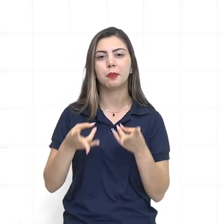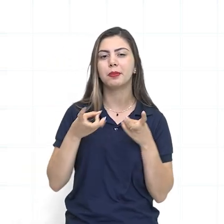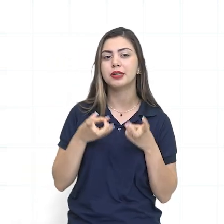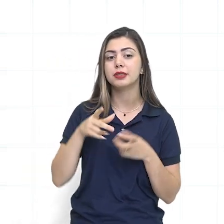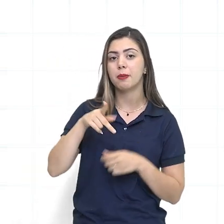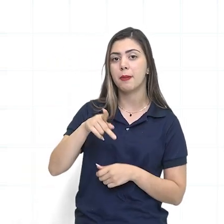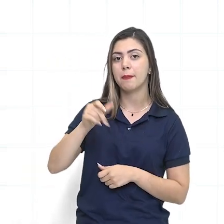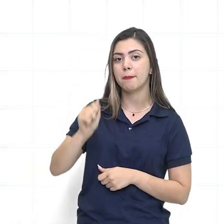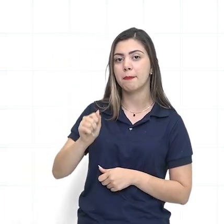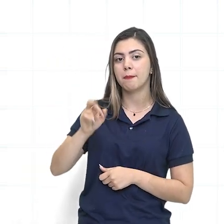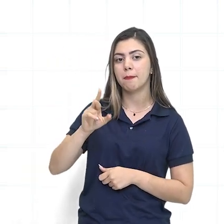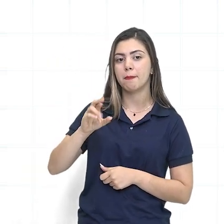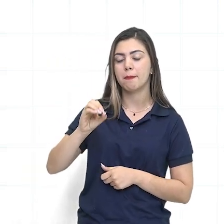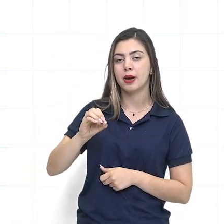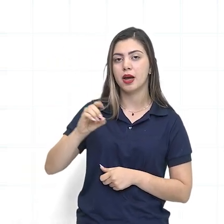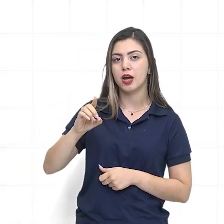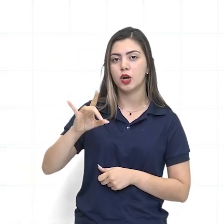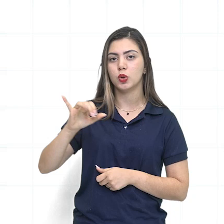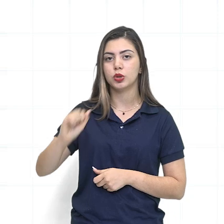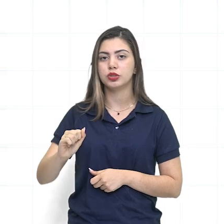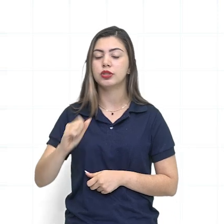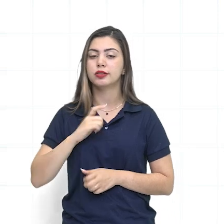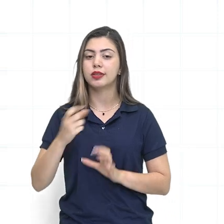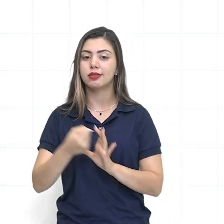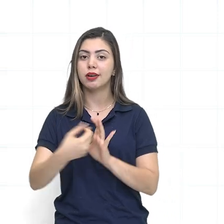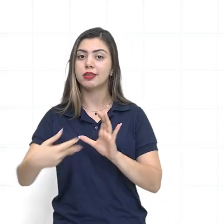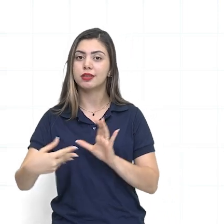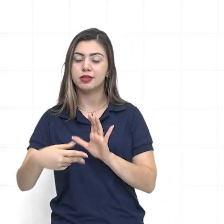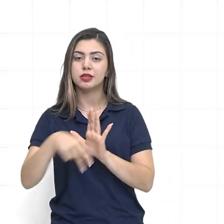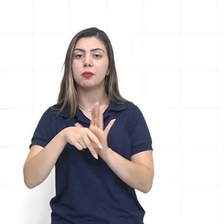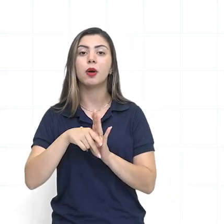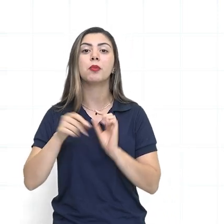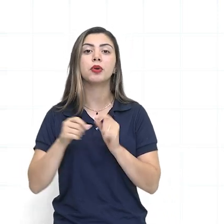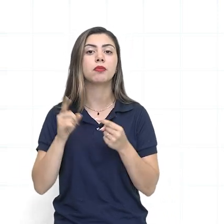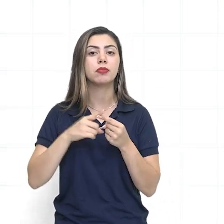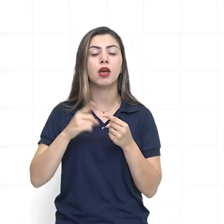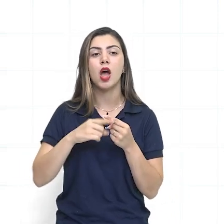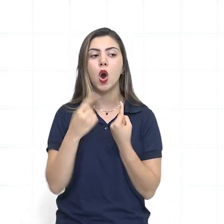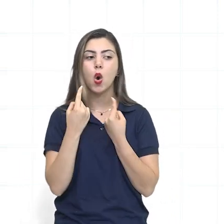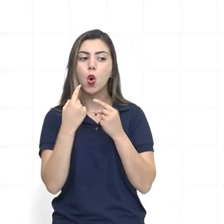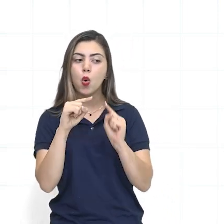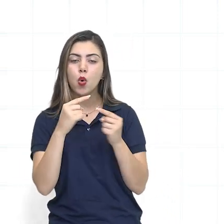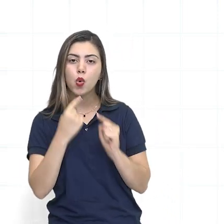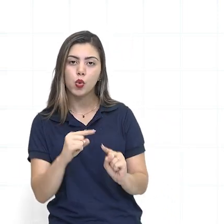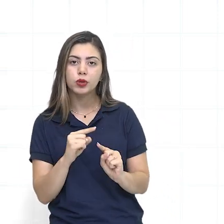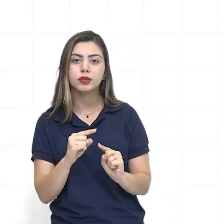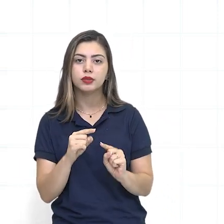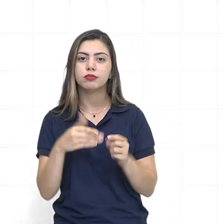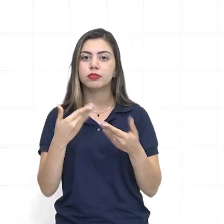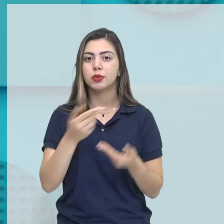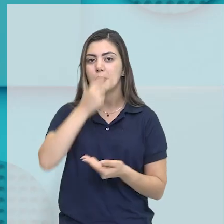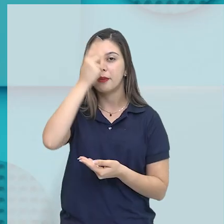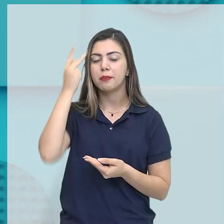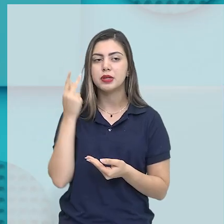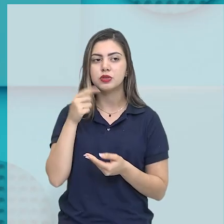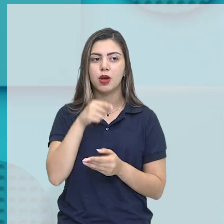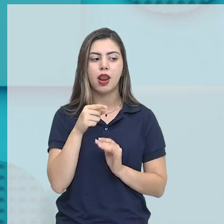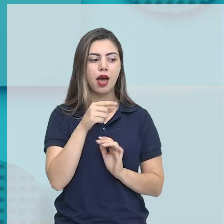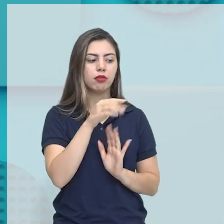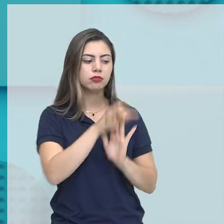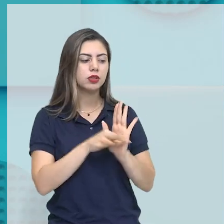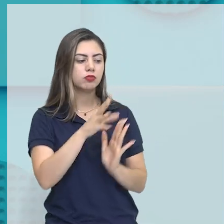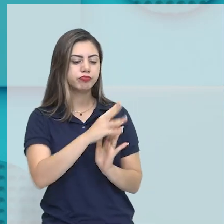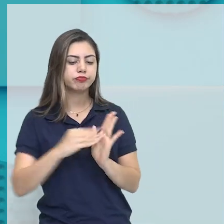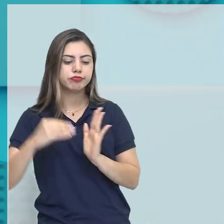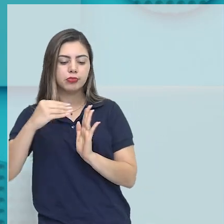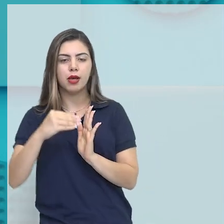a paródia ela pode ter esse tom crítico, né, esse teor crítico. A pessoa que vai fazer esse texto,